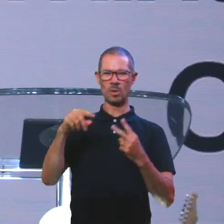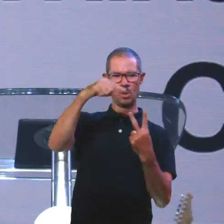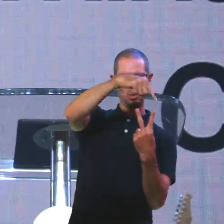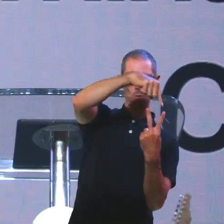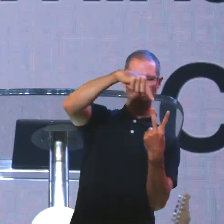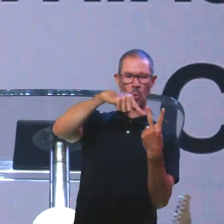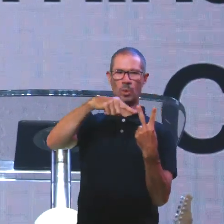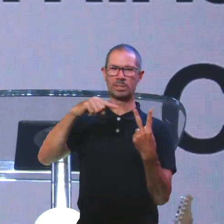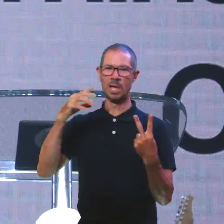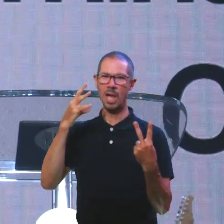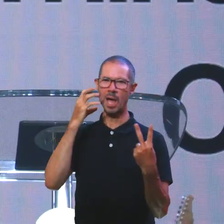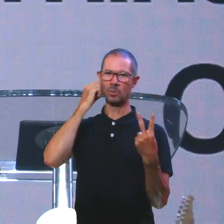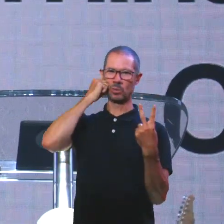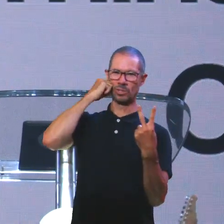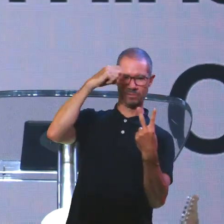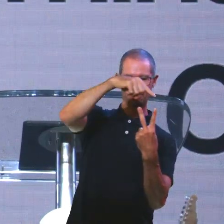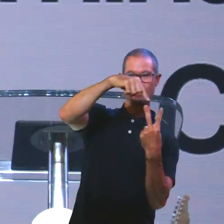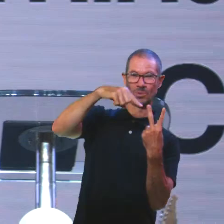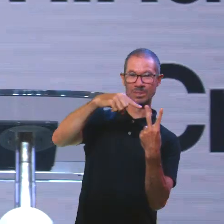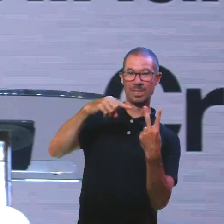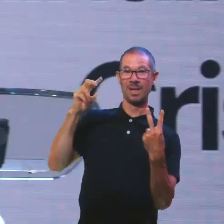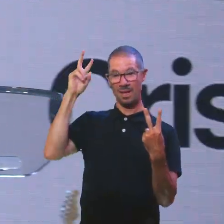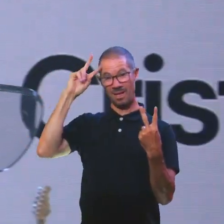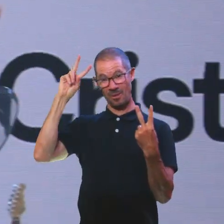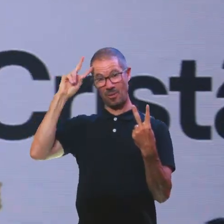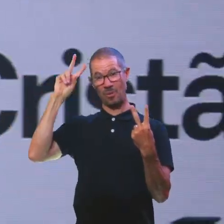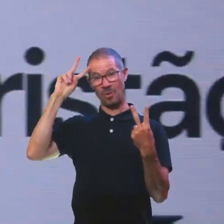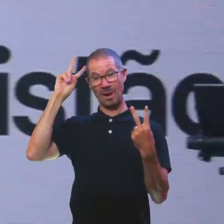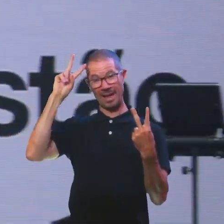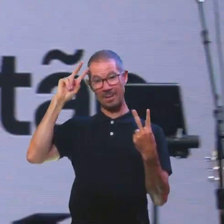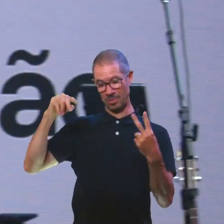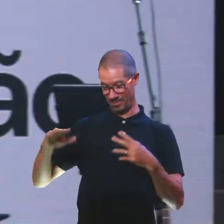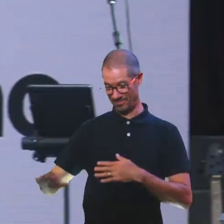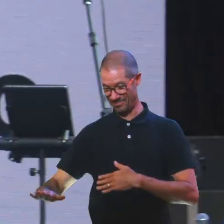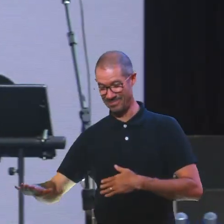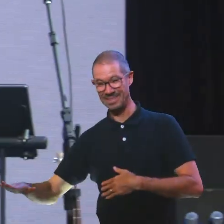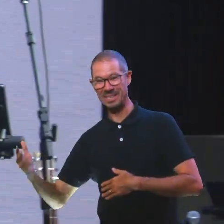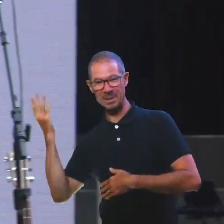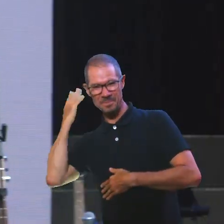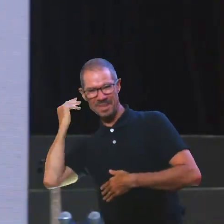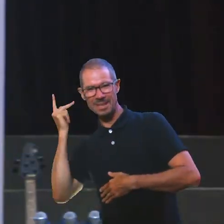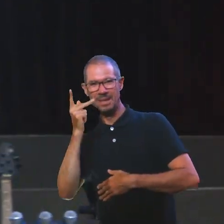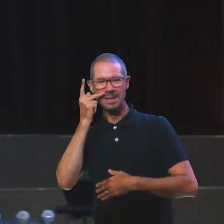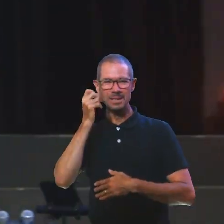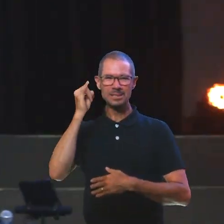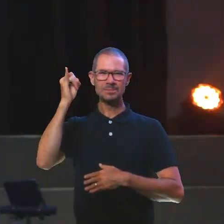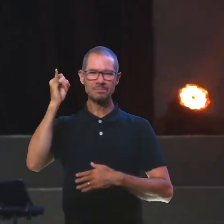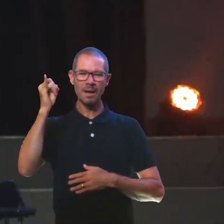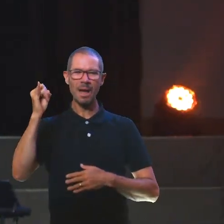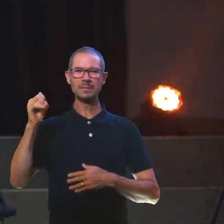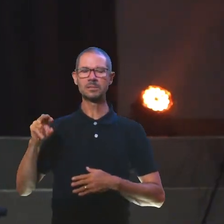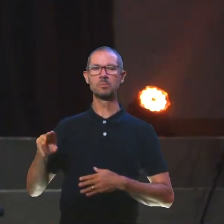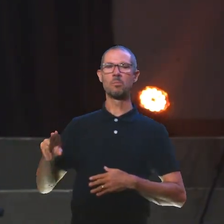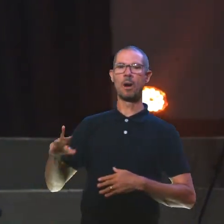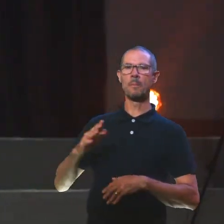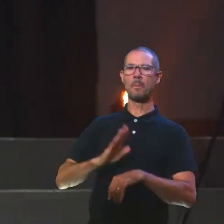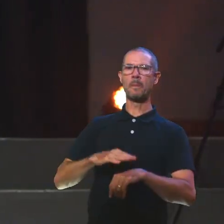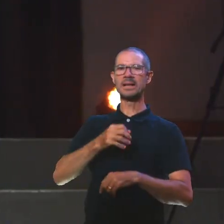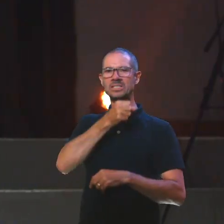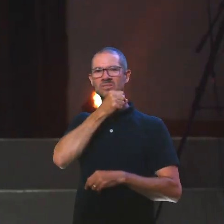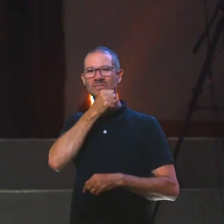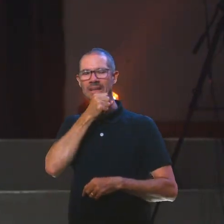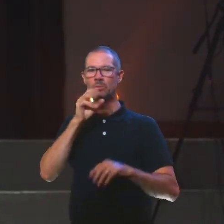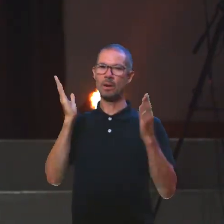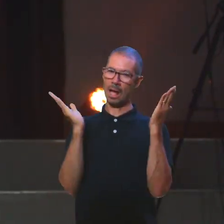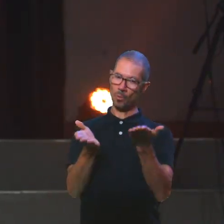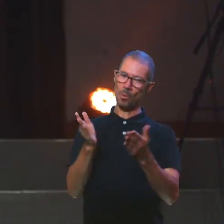são adotivos. E eu lembro de que, desde quando a gente era pequeno, meus pais sempre contaram para o meu irmão mais velho, e agora para a minha irmã